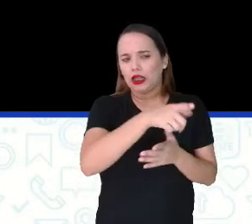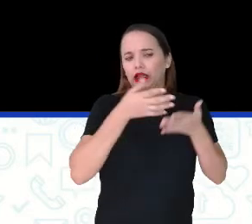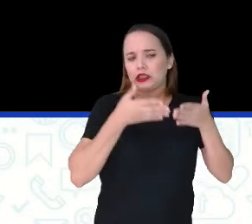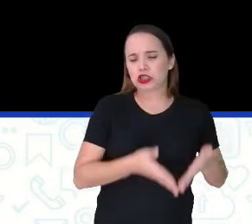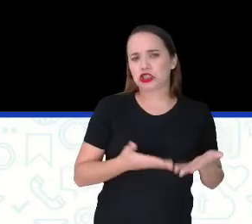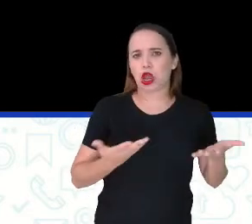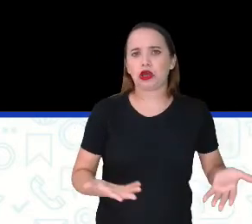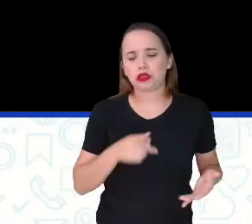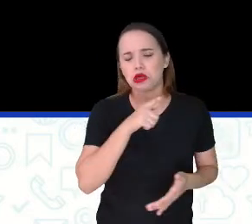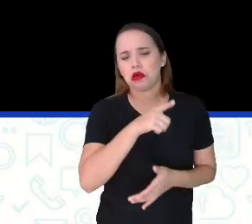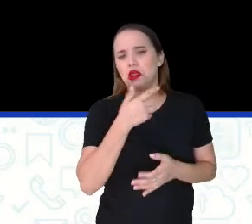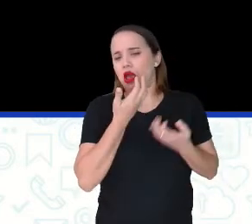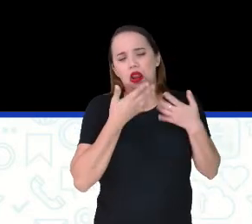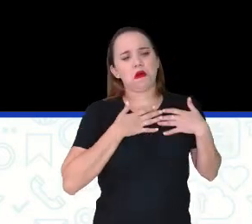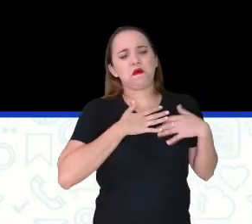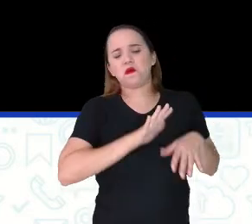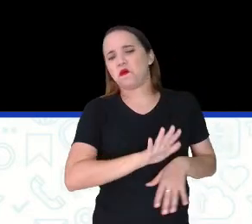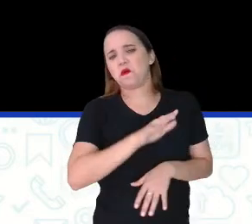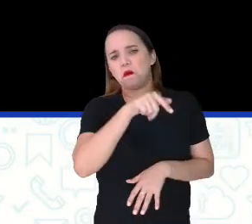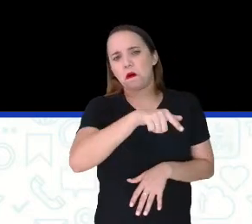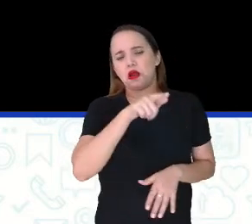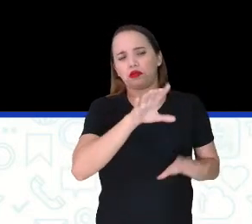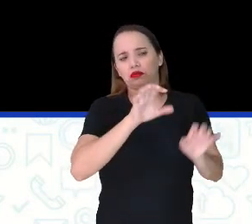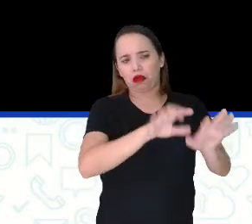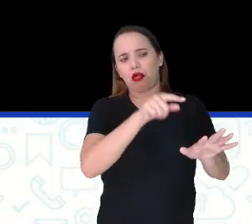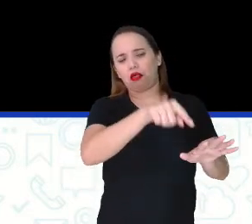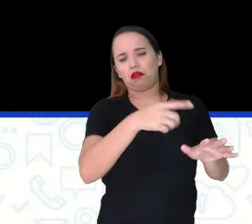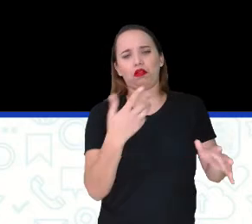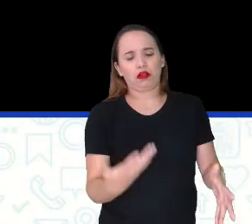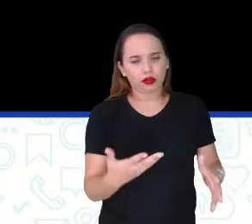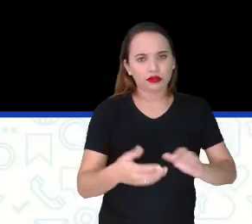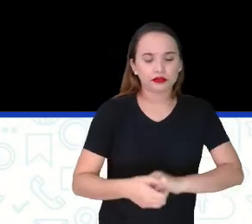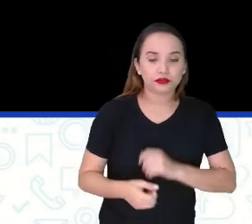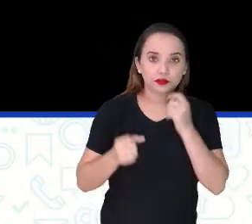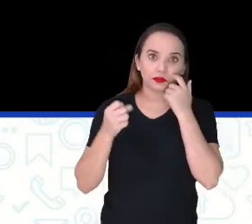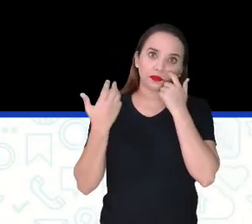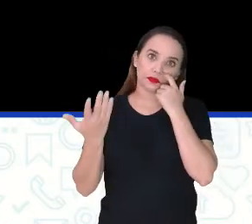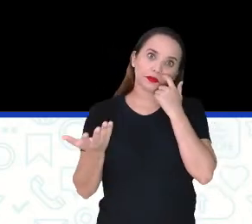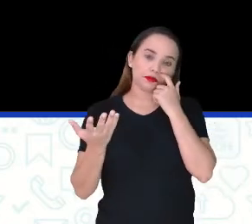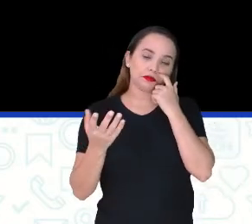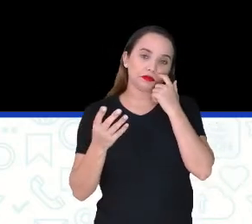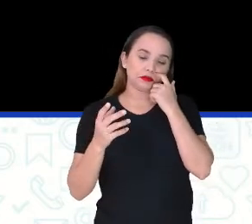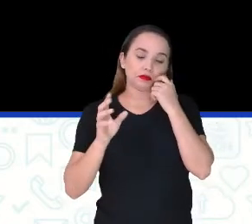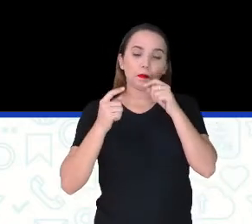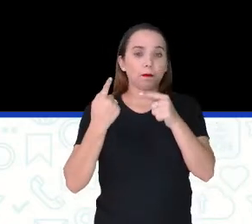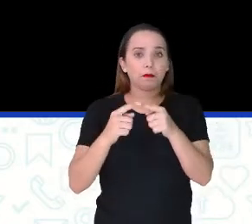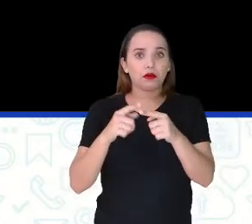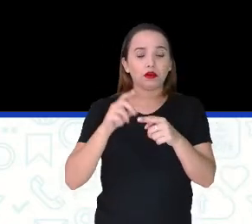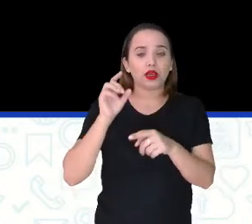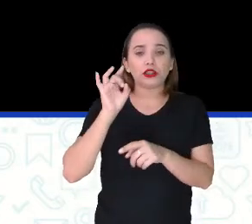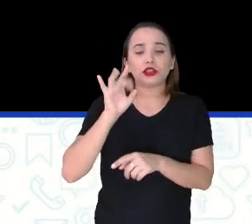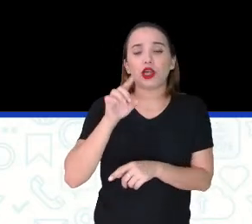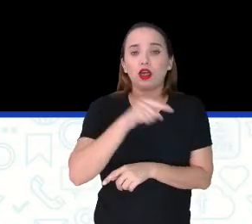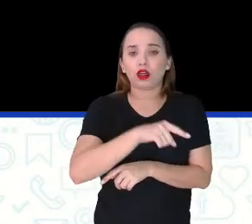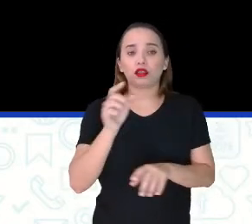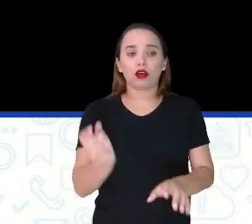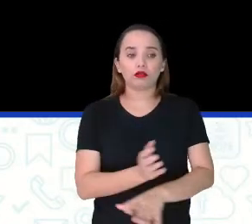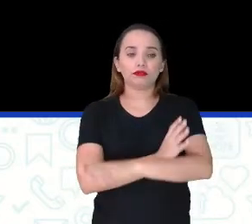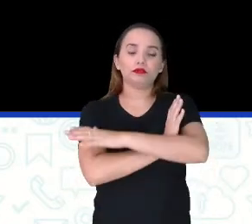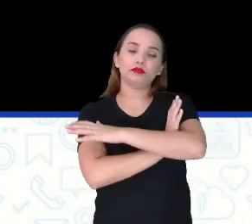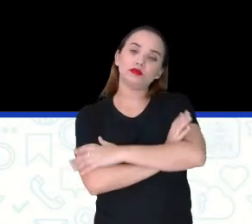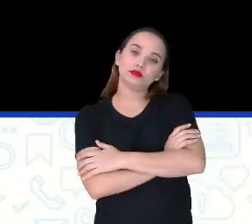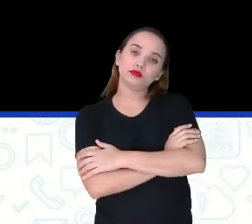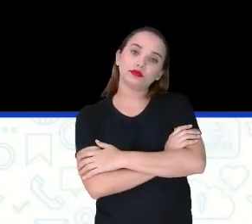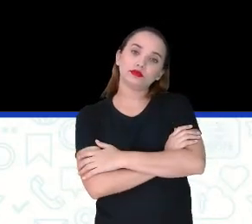acha que ela está entediada, chateada ou algo desse tipo, simplesmente porque ela está ali